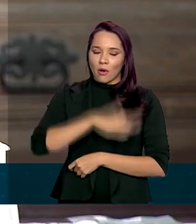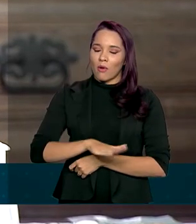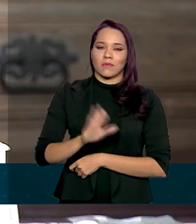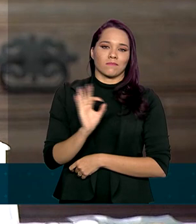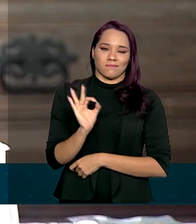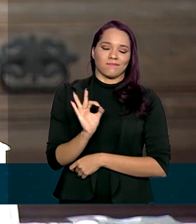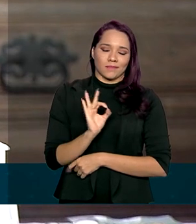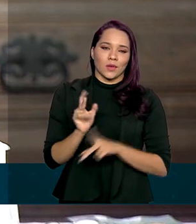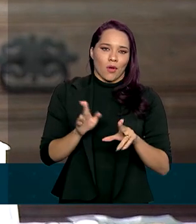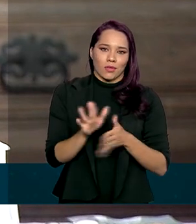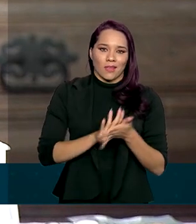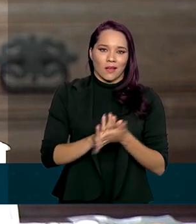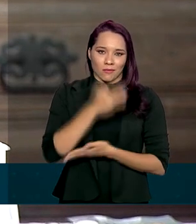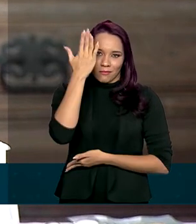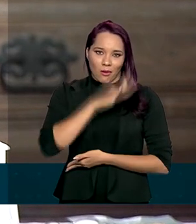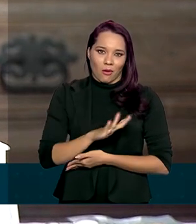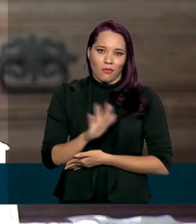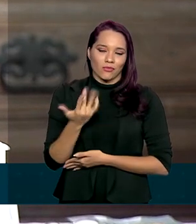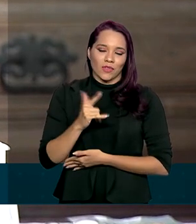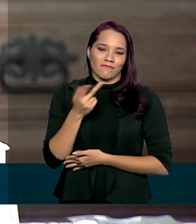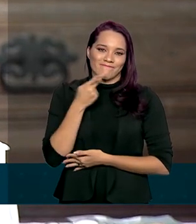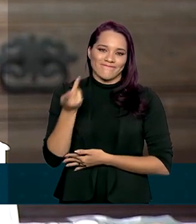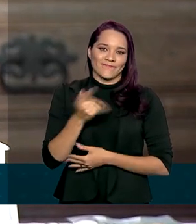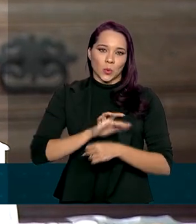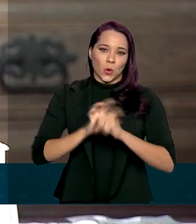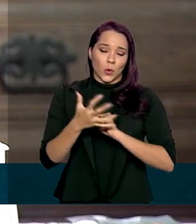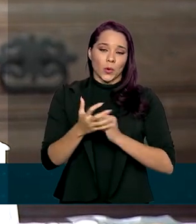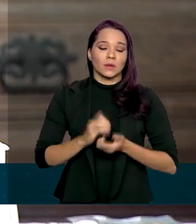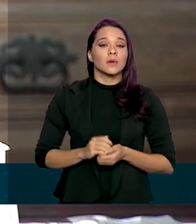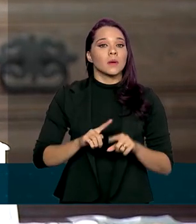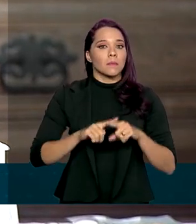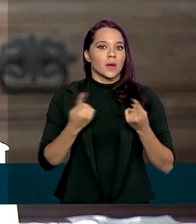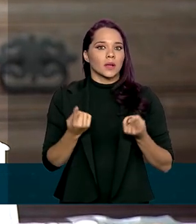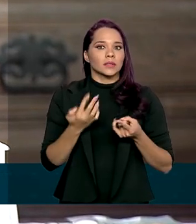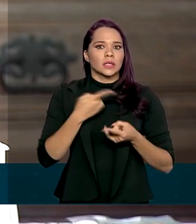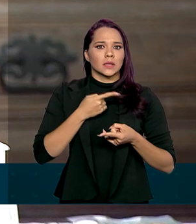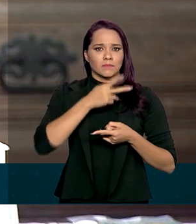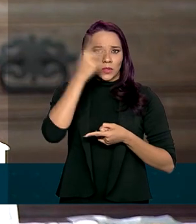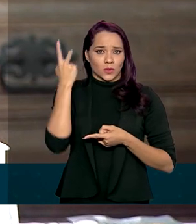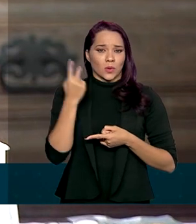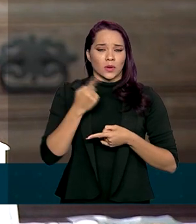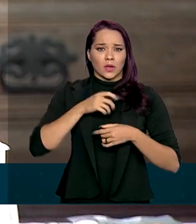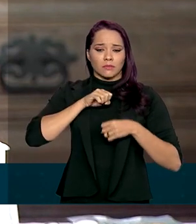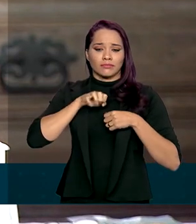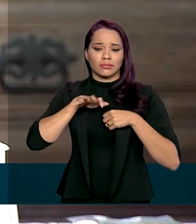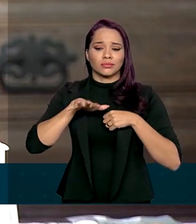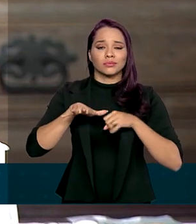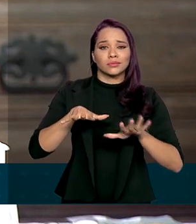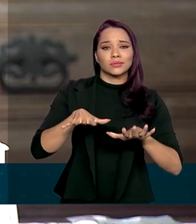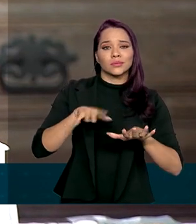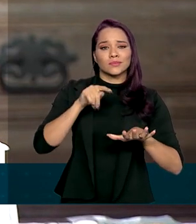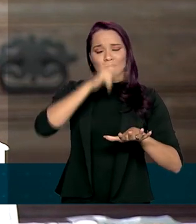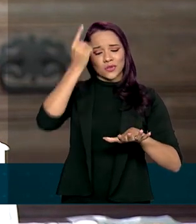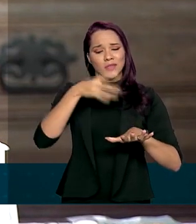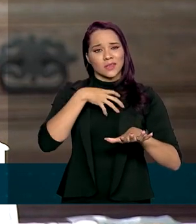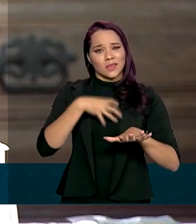como nada é comprovado na questão do coronavírus, mas que a transmissão por parte de